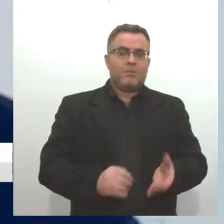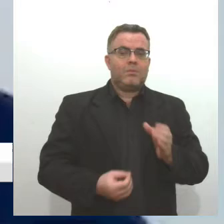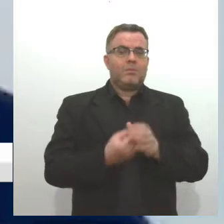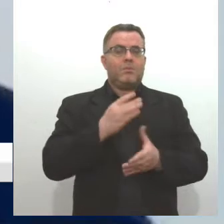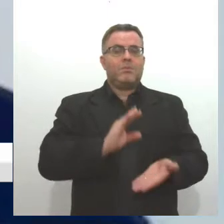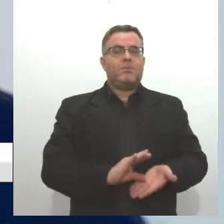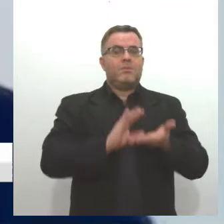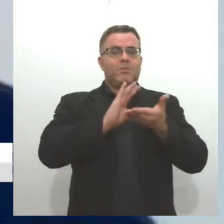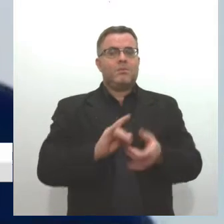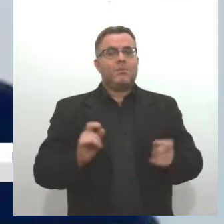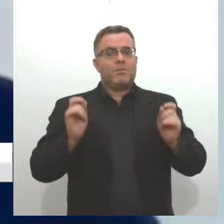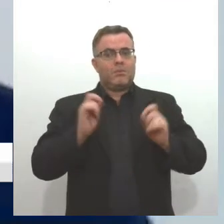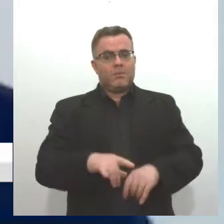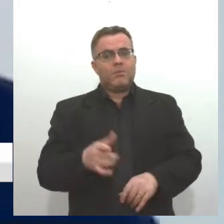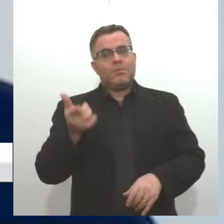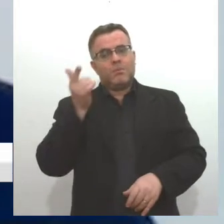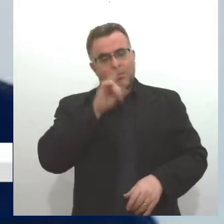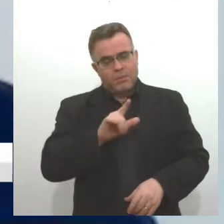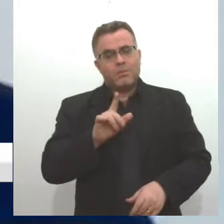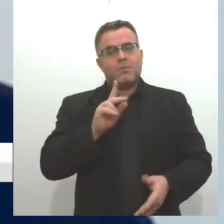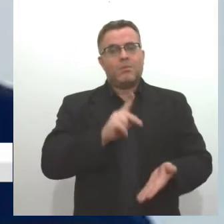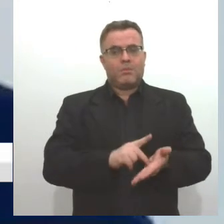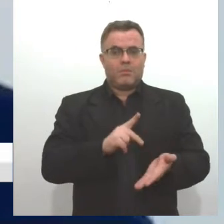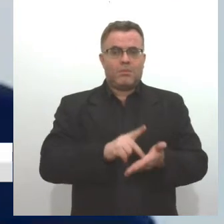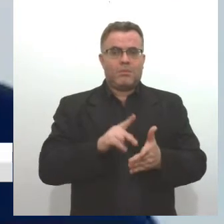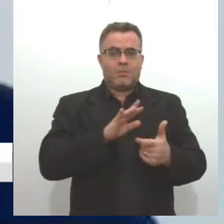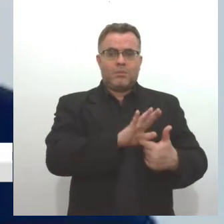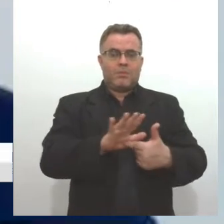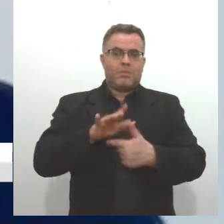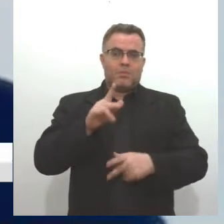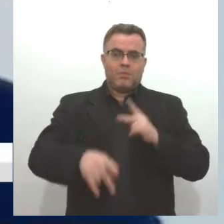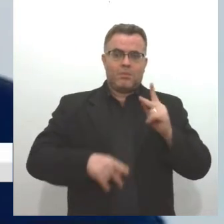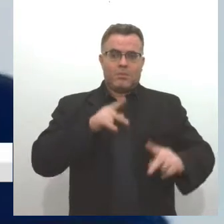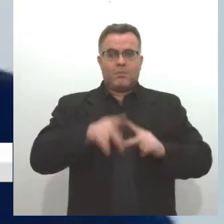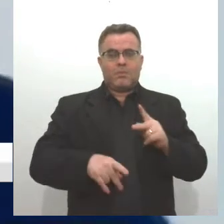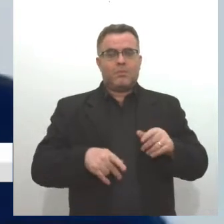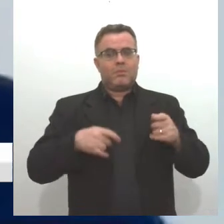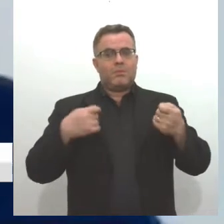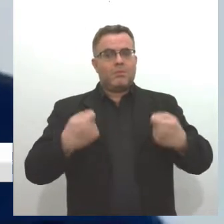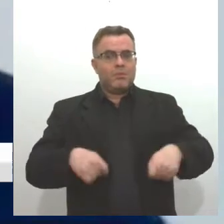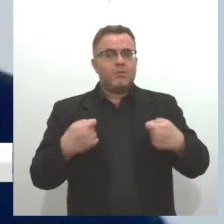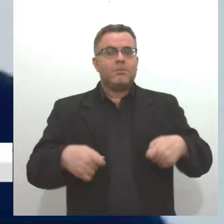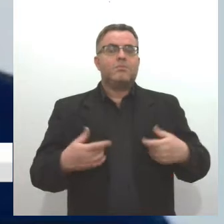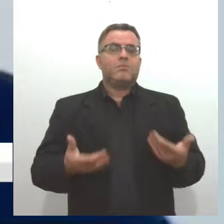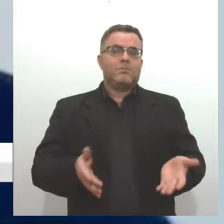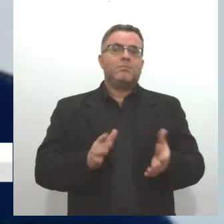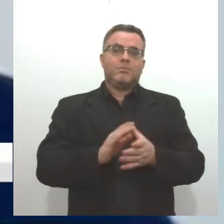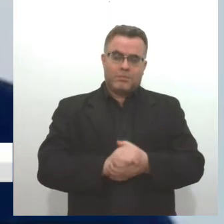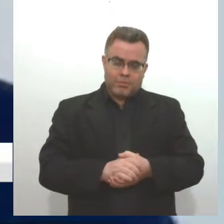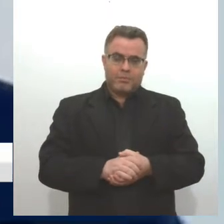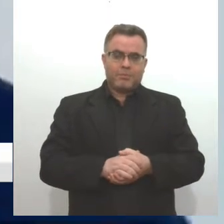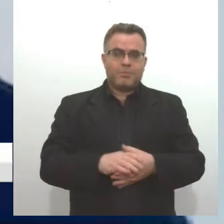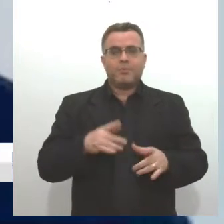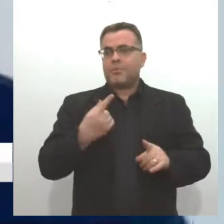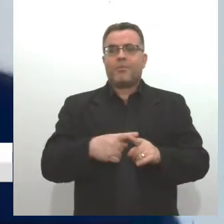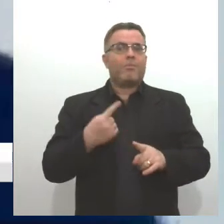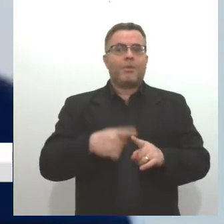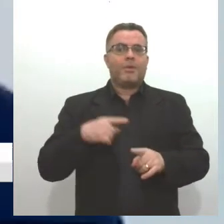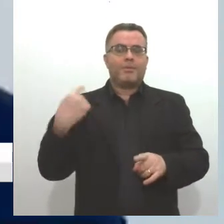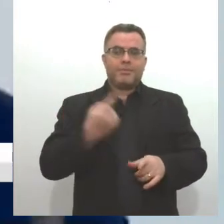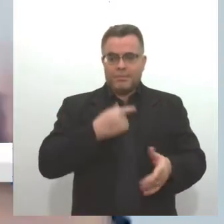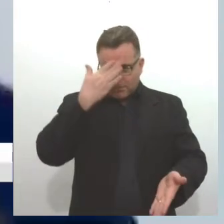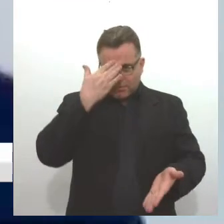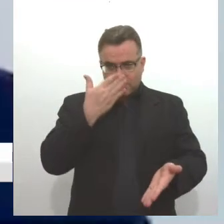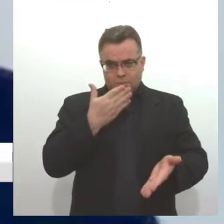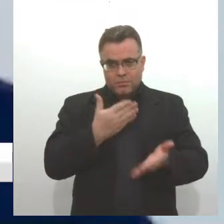conselho consiga trazer e render bons frutos para a população sergipana como um todo, porque a gente acredita que se nós